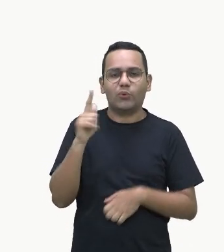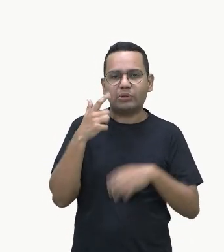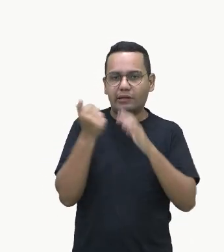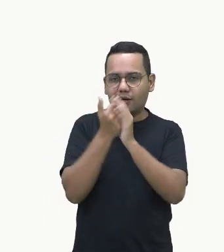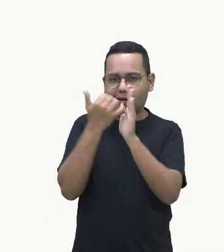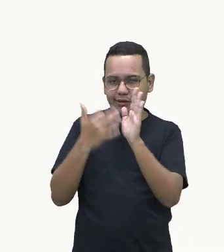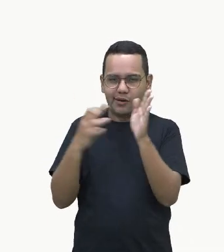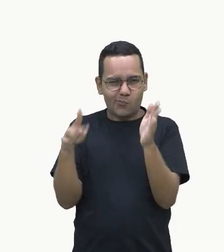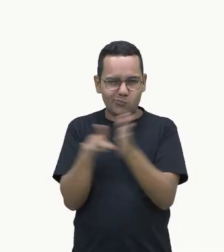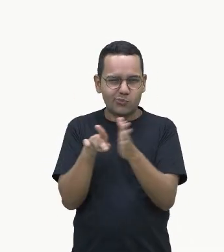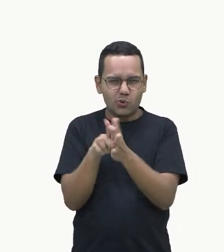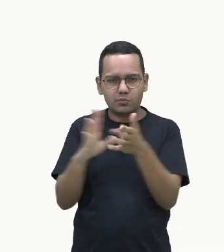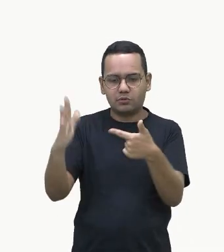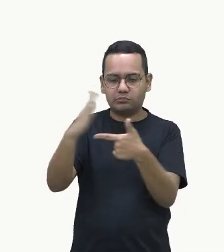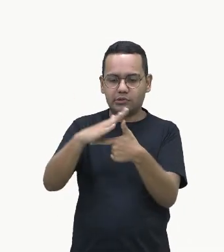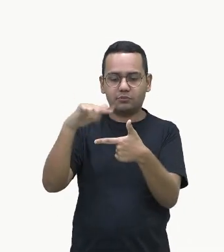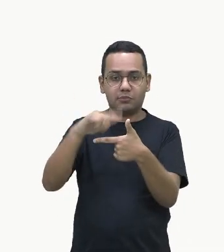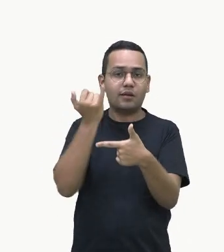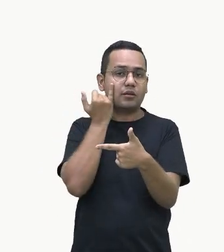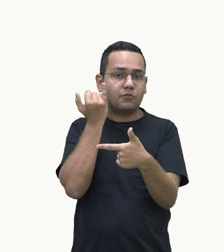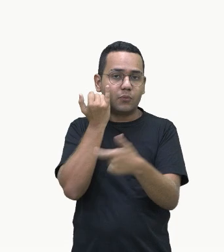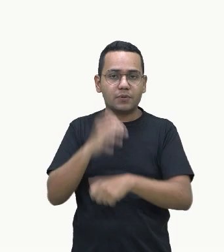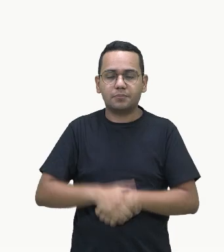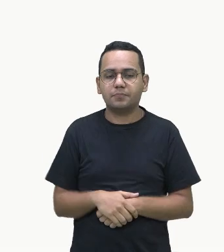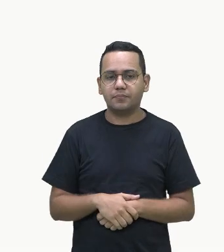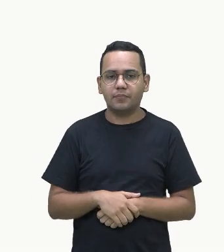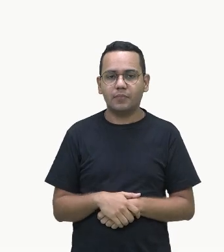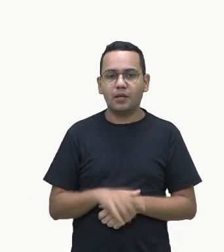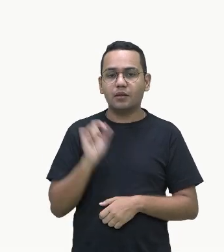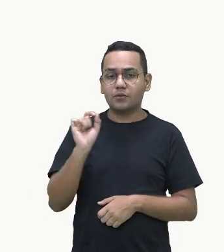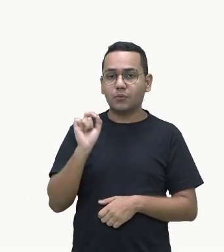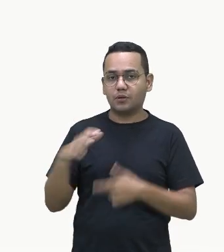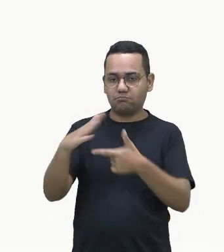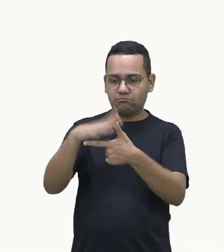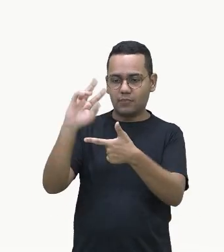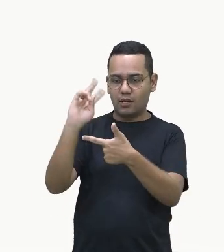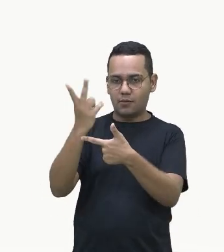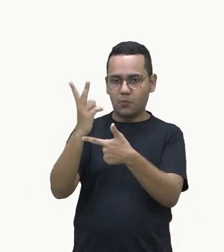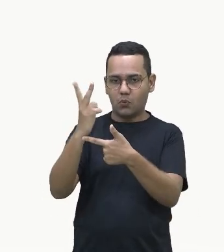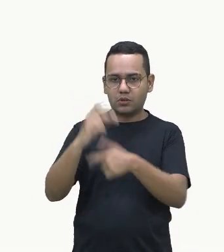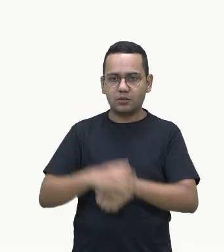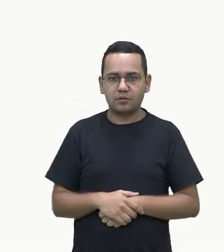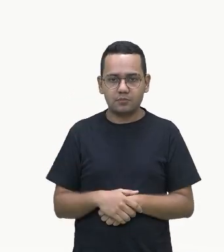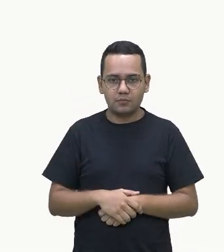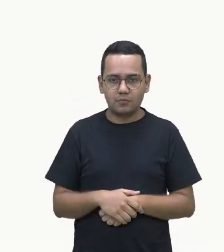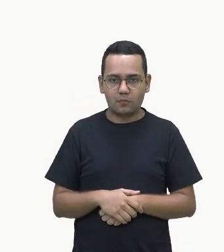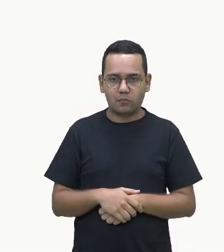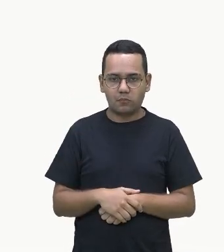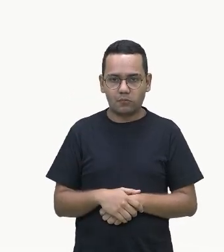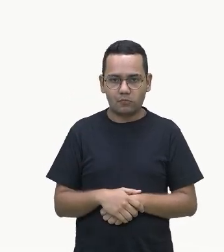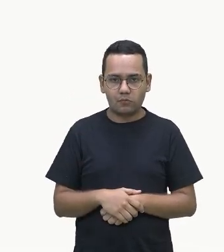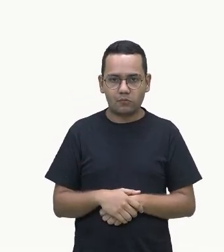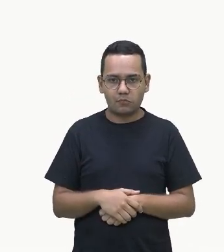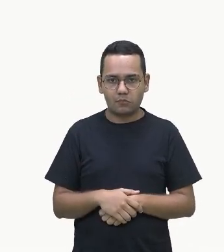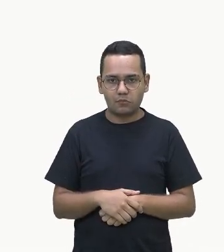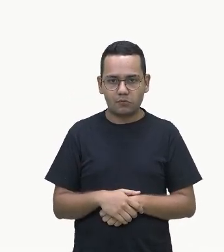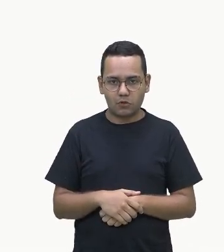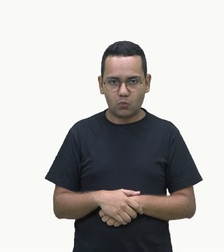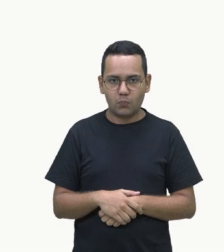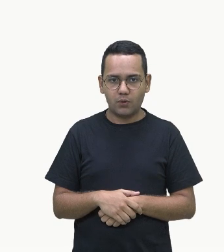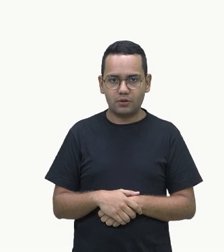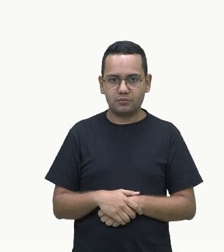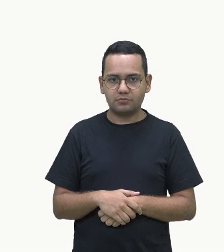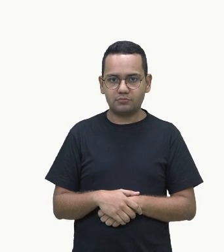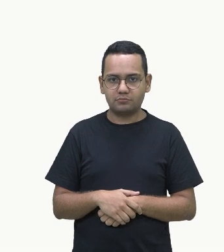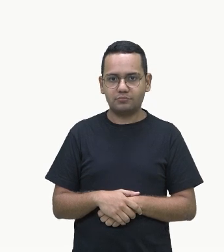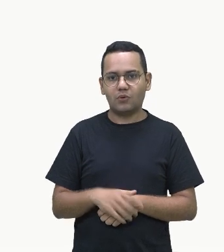triângulo retângulo, chegamos aqui que a hipotenusa é a soma das projeções dos catetos. Tudo